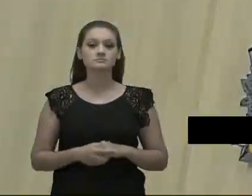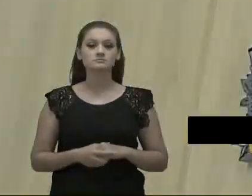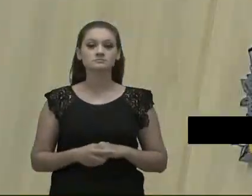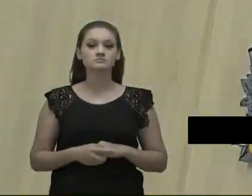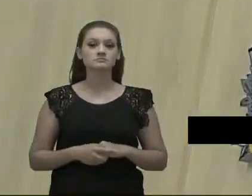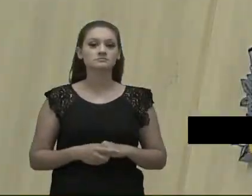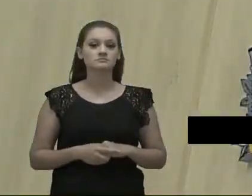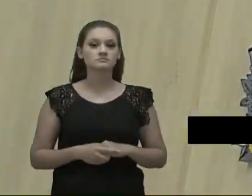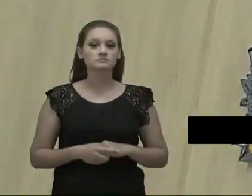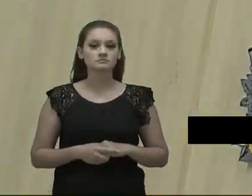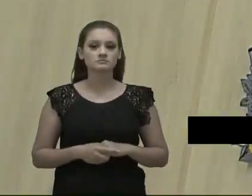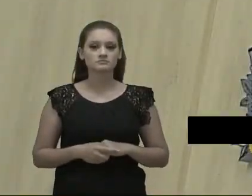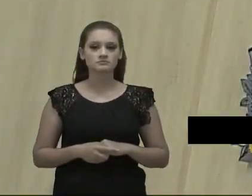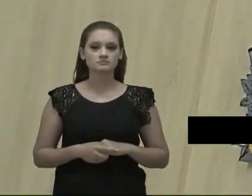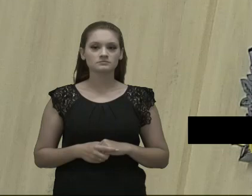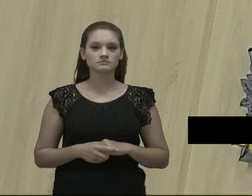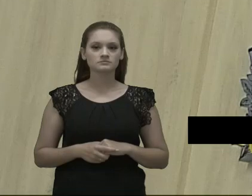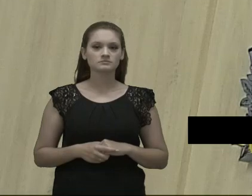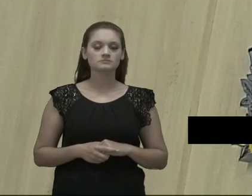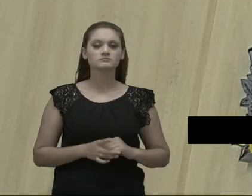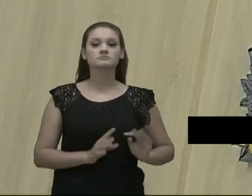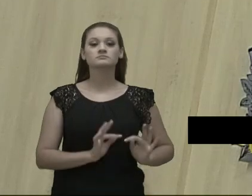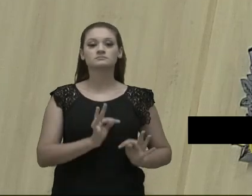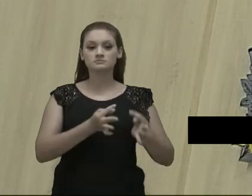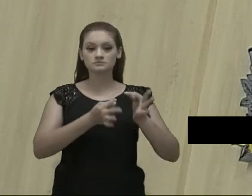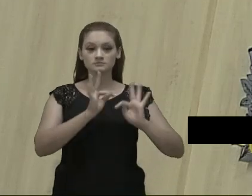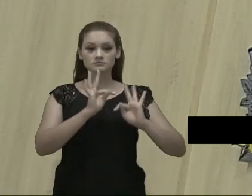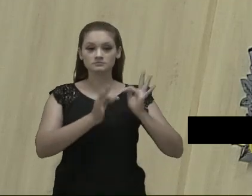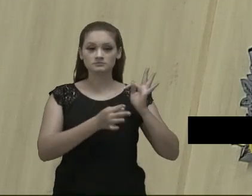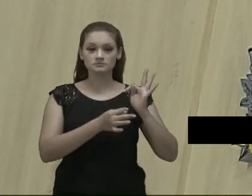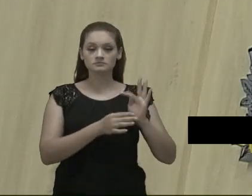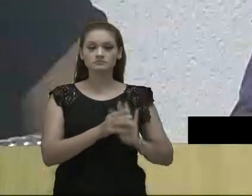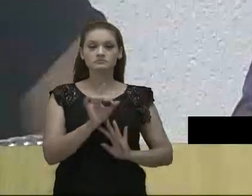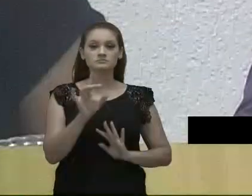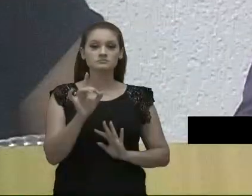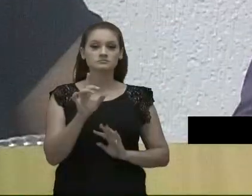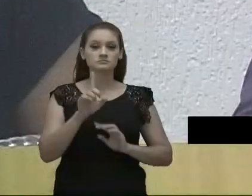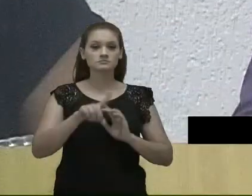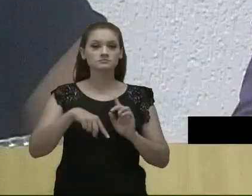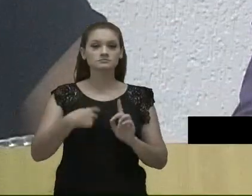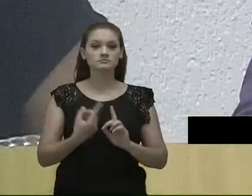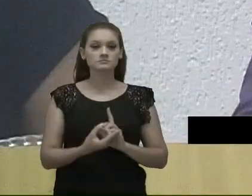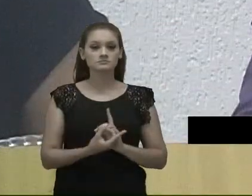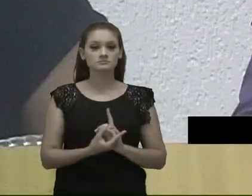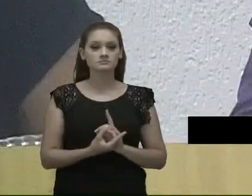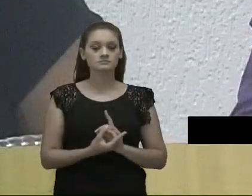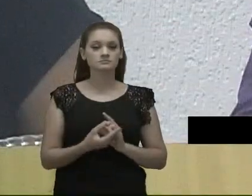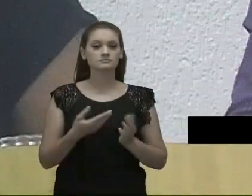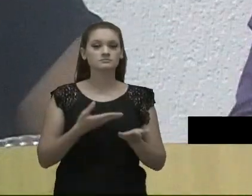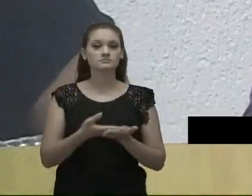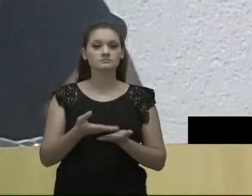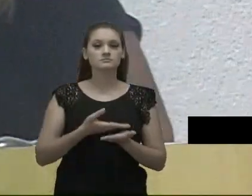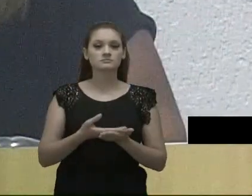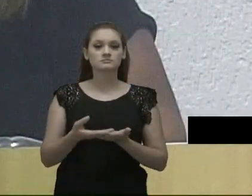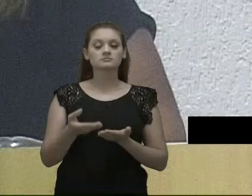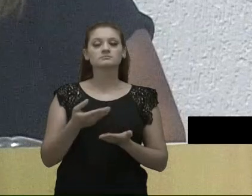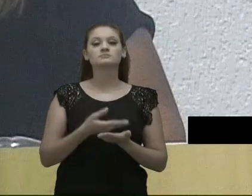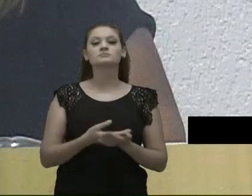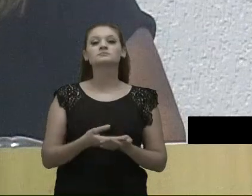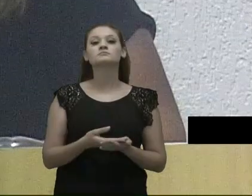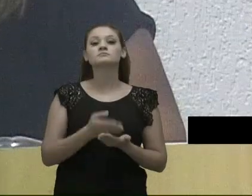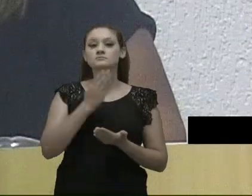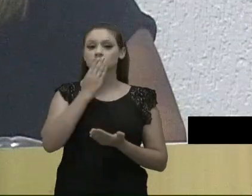No questionamento que eu fiz, referente aos técnicos, né... Eu só depois, nós vamos encaminhar o ofício pedindo